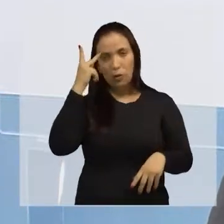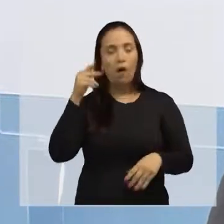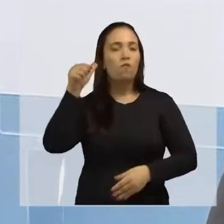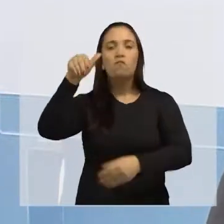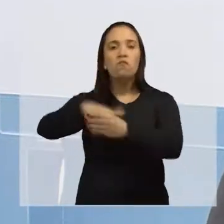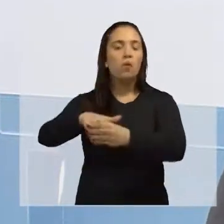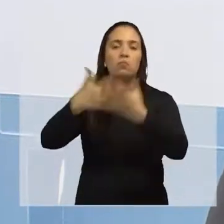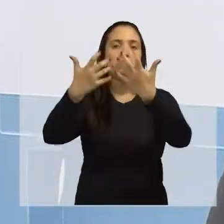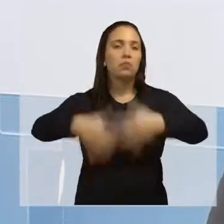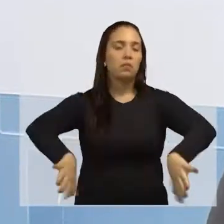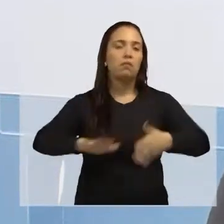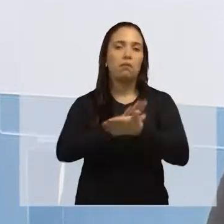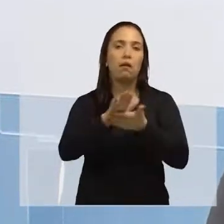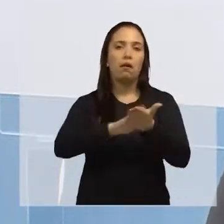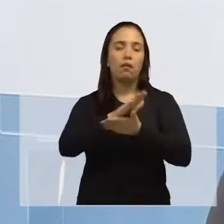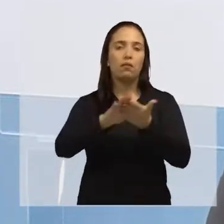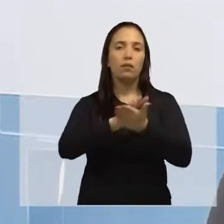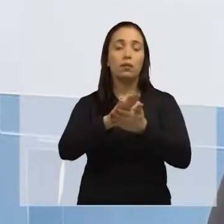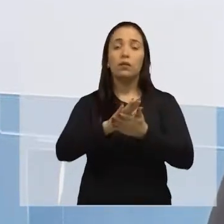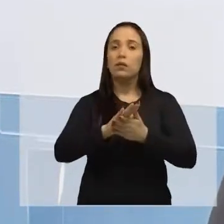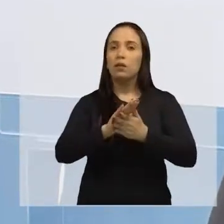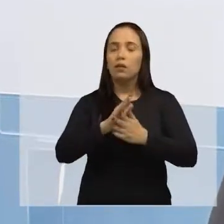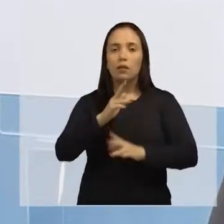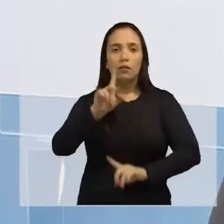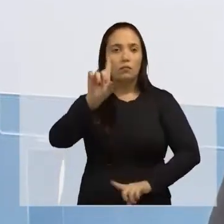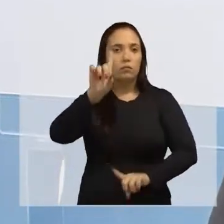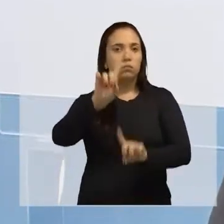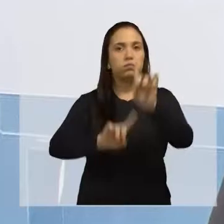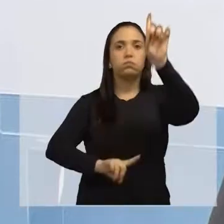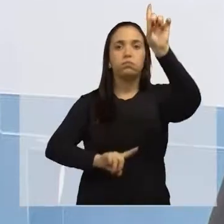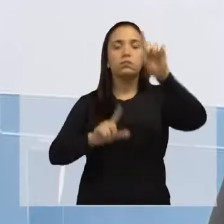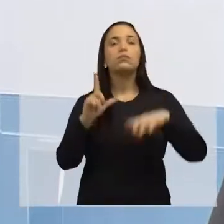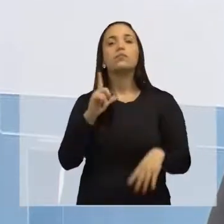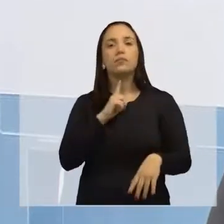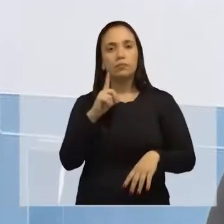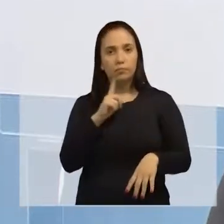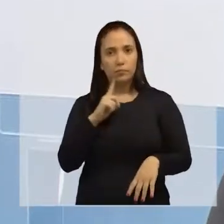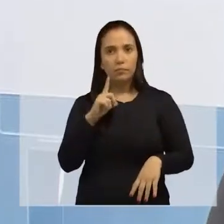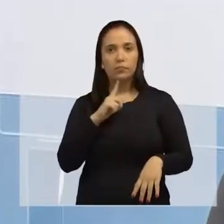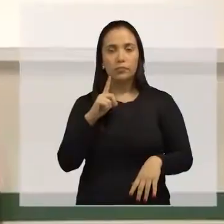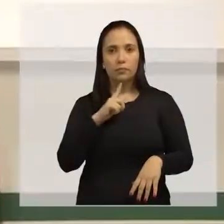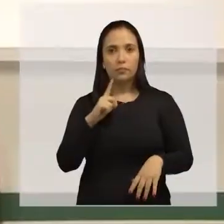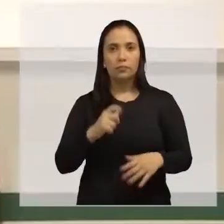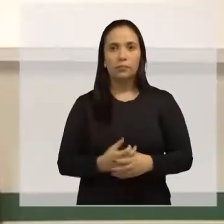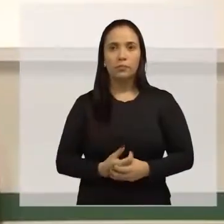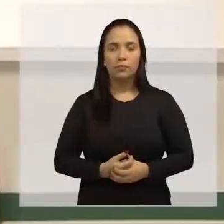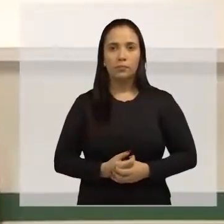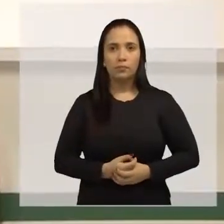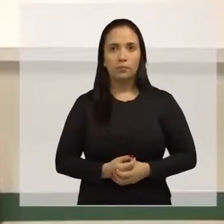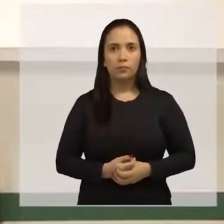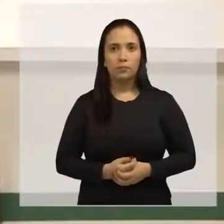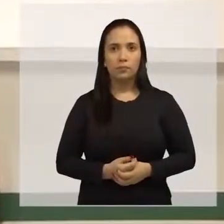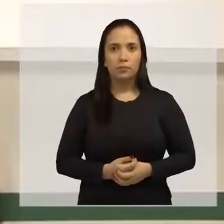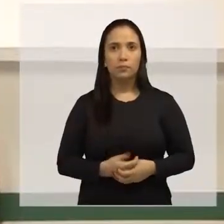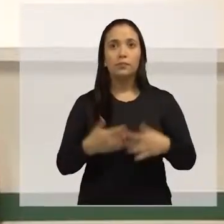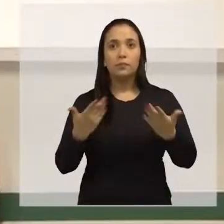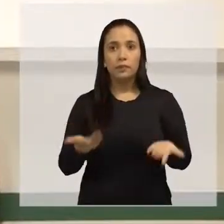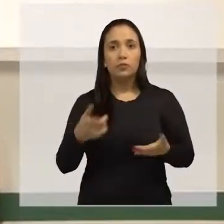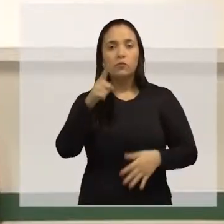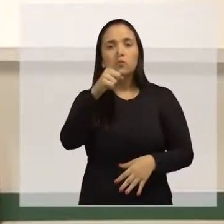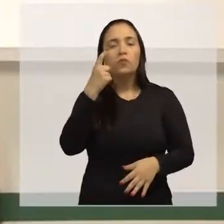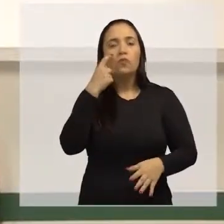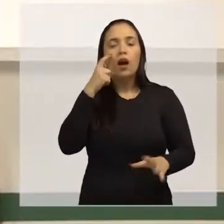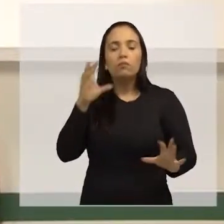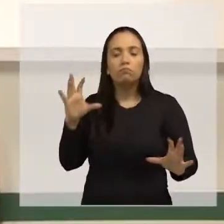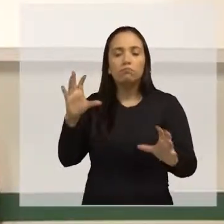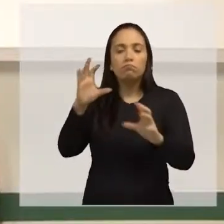branco, foram lá para cima. Superior ao primeiro e segundo colocado junto. Superior ao primeiro e segundo colocado junto. Você soma as pessoas que não votaram